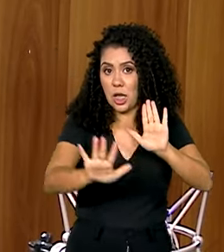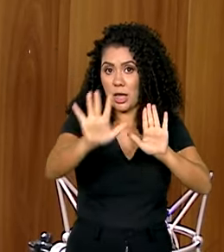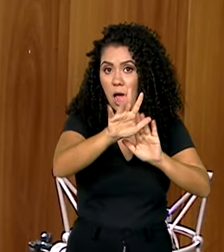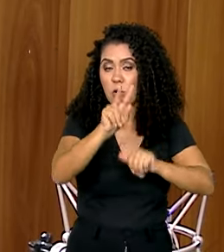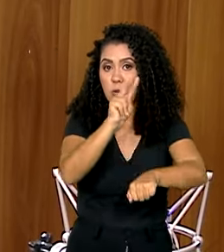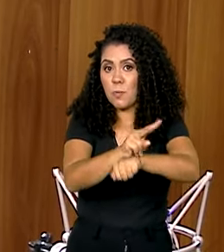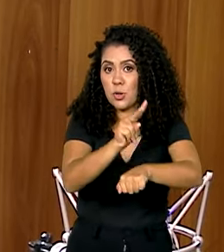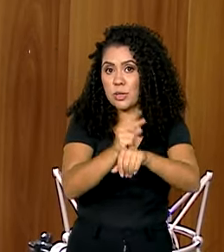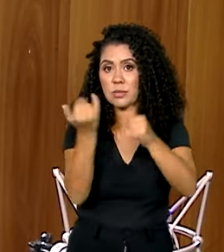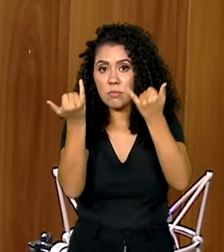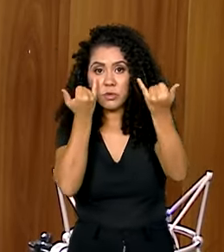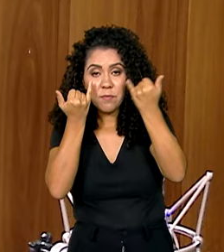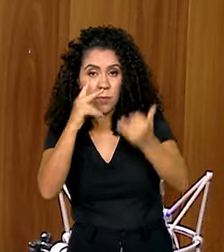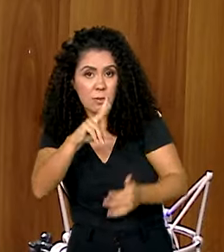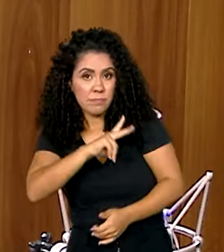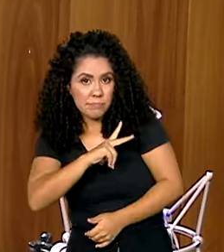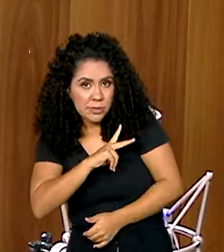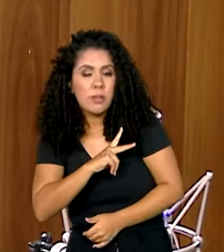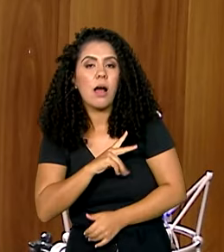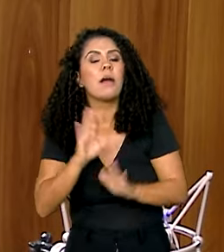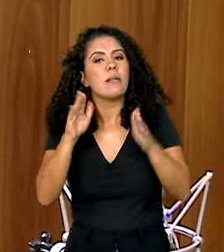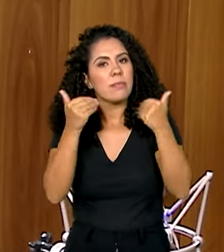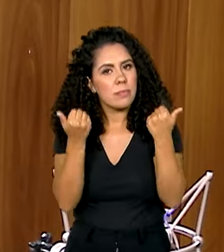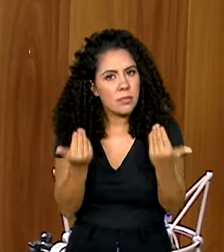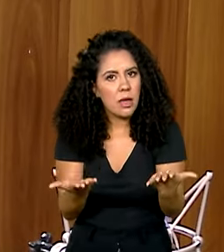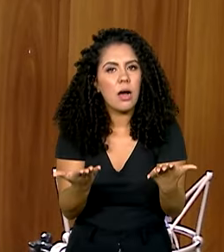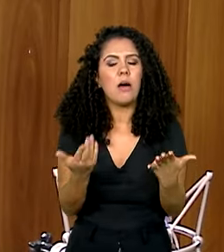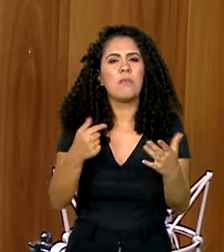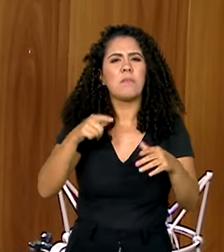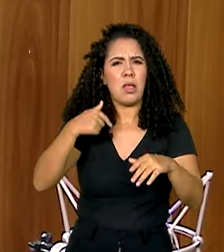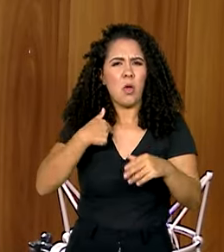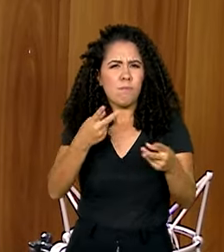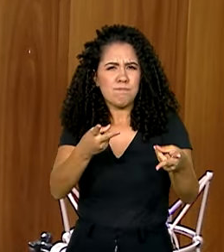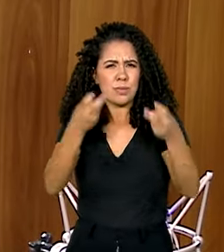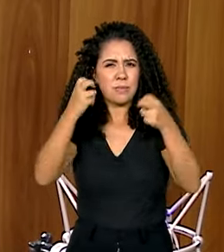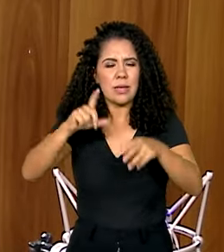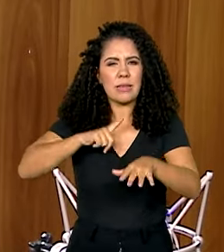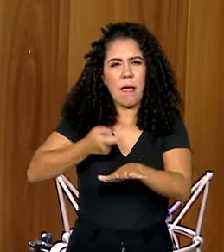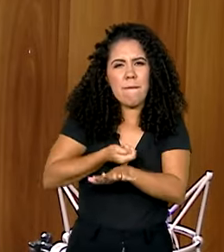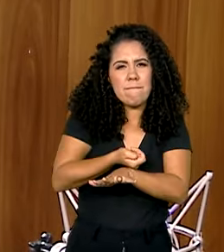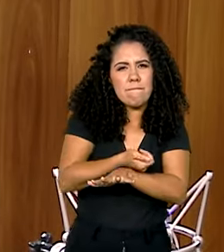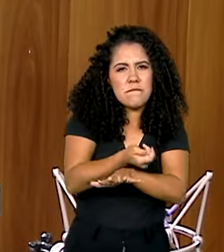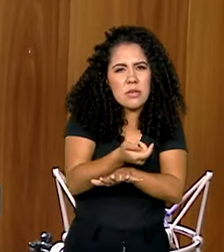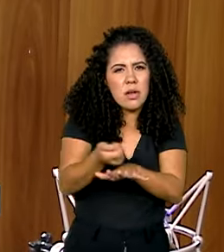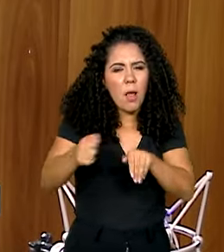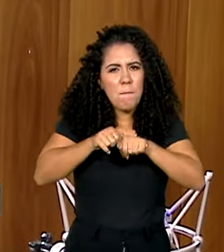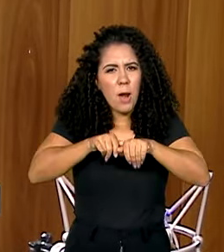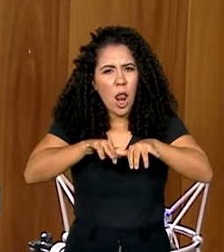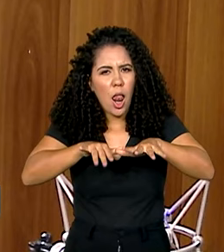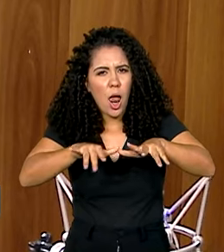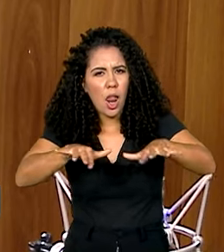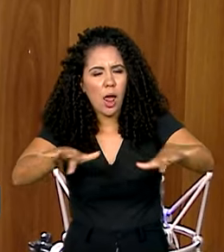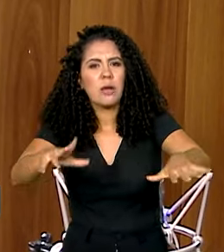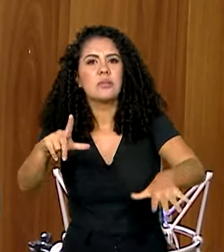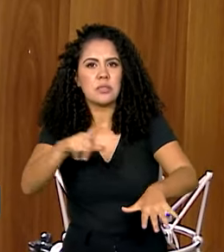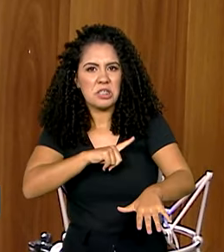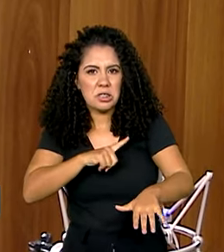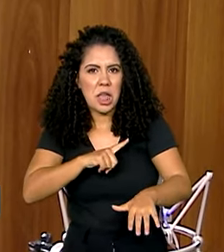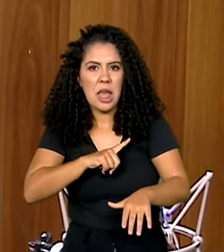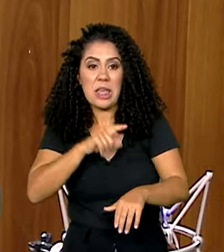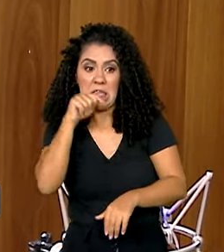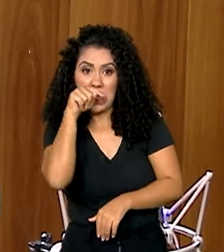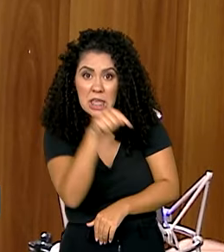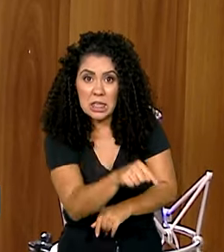Dados. Então, eu vi que circulou por aí uma fake news de que isso ia ser